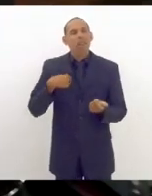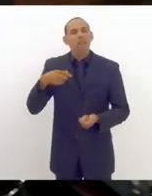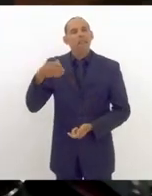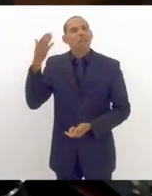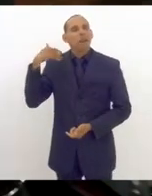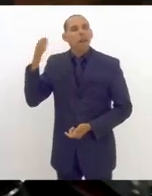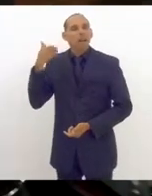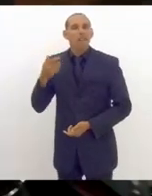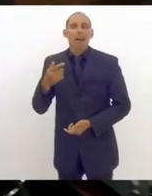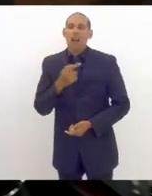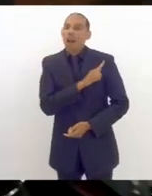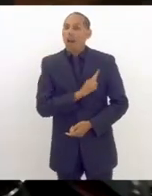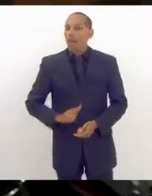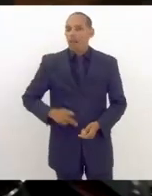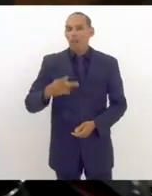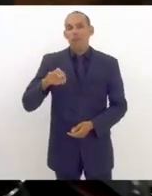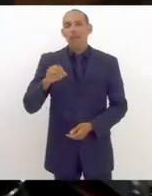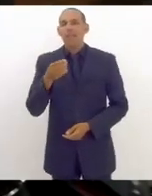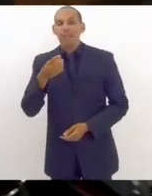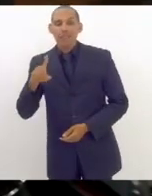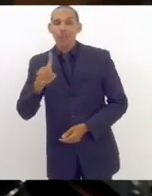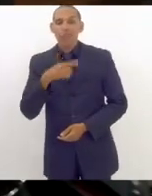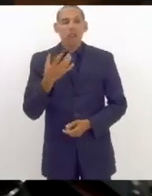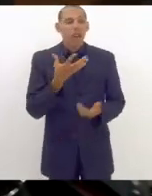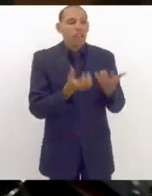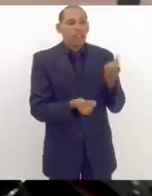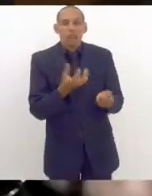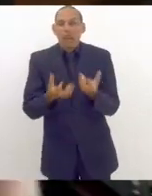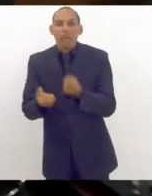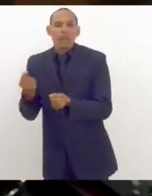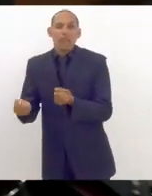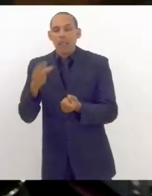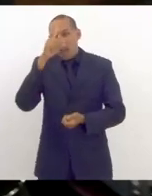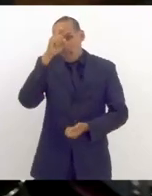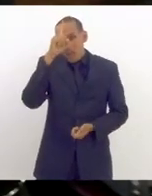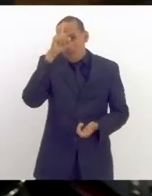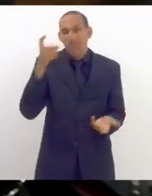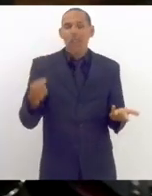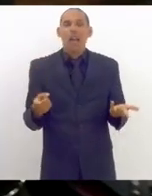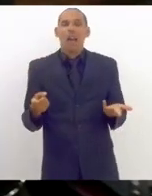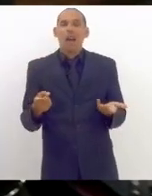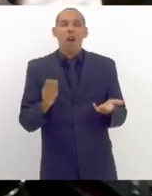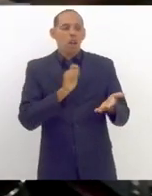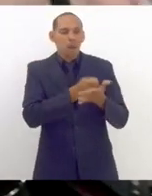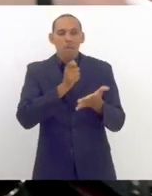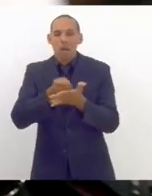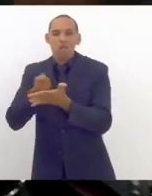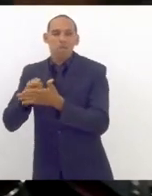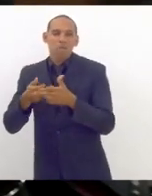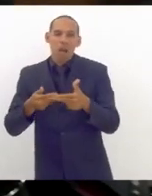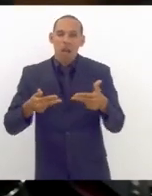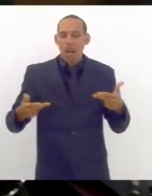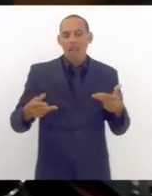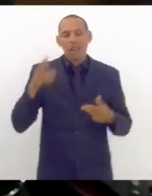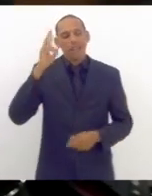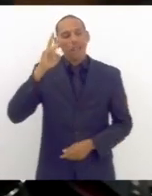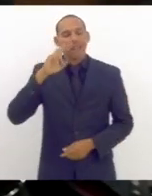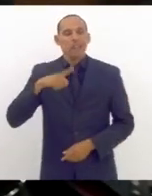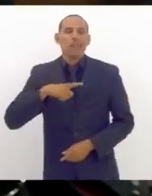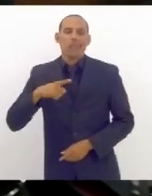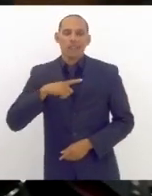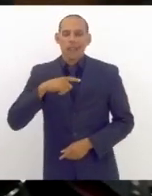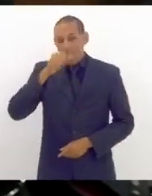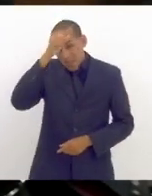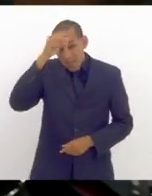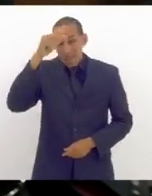a gente teve que assumir todos os hospitais do estado na zona oeste da cidade quando a gente tem que pagar conta do Estado enfim tem um histórico aliás né de